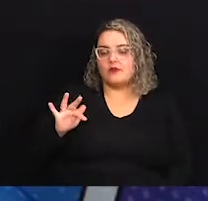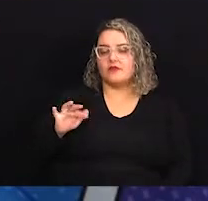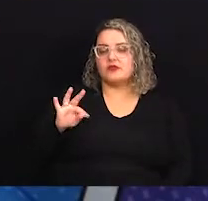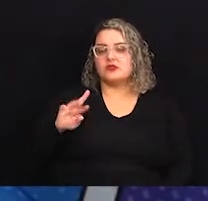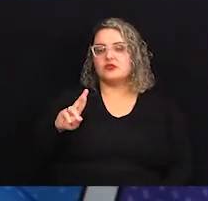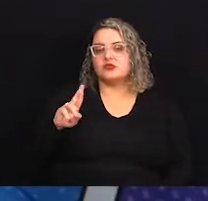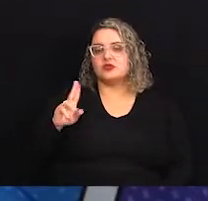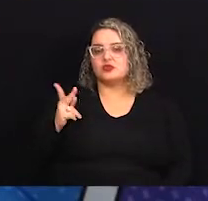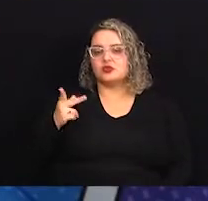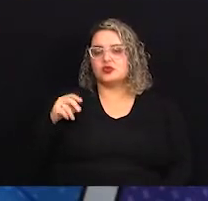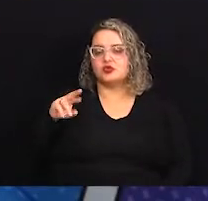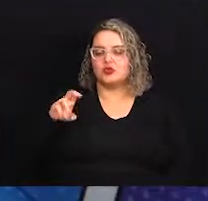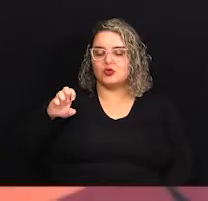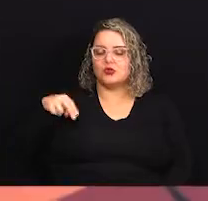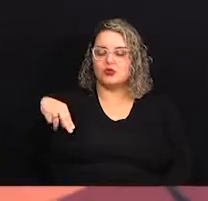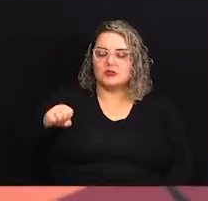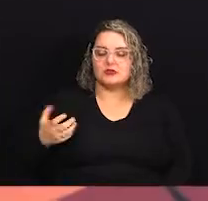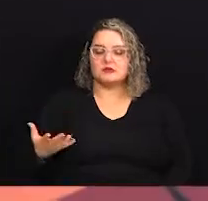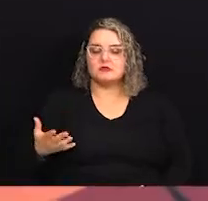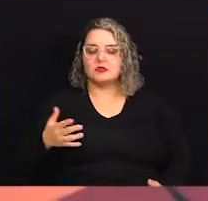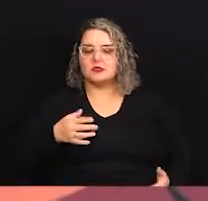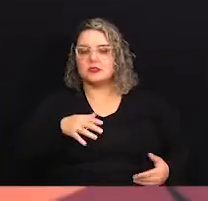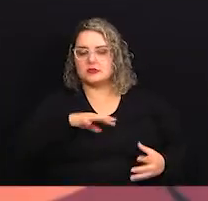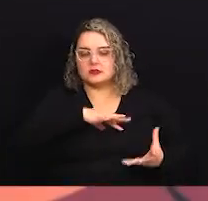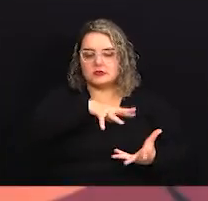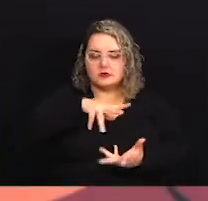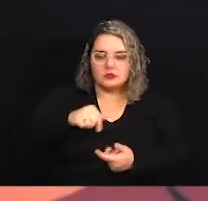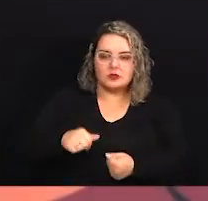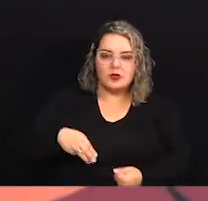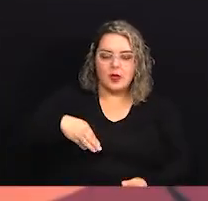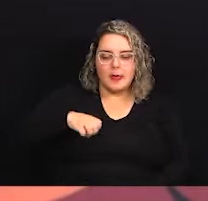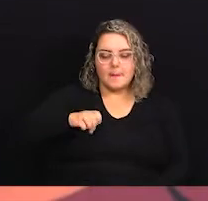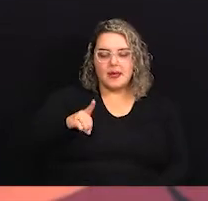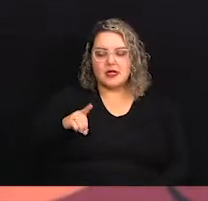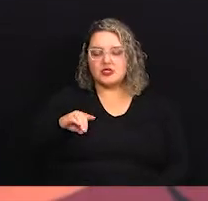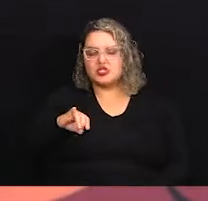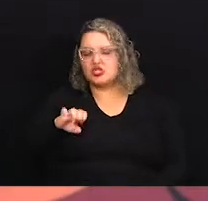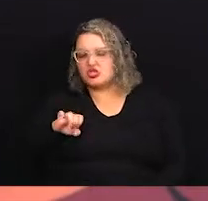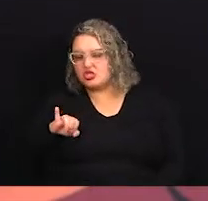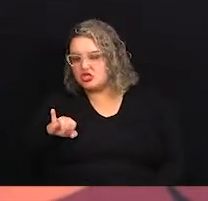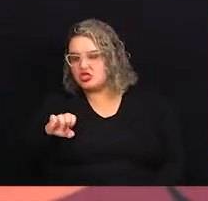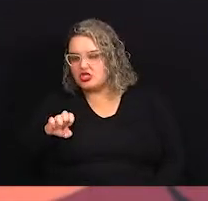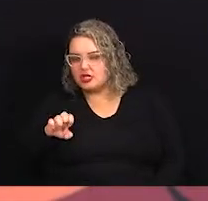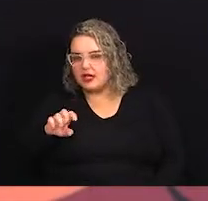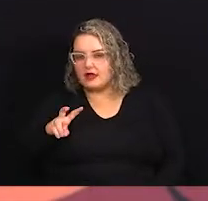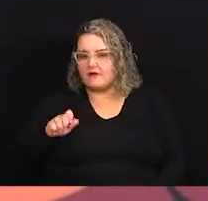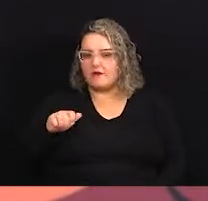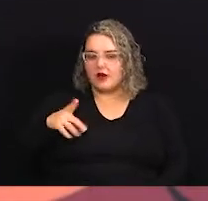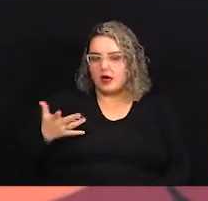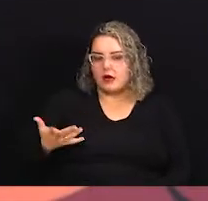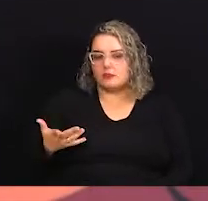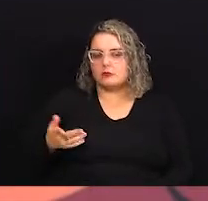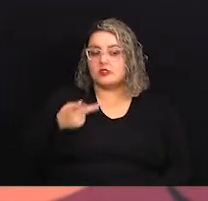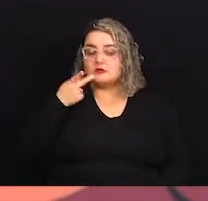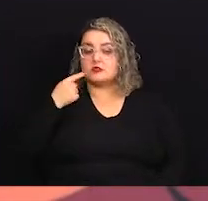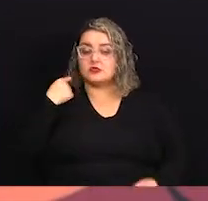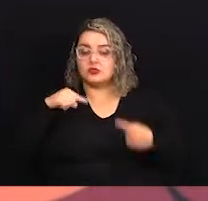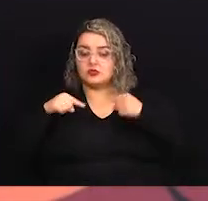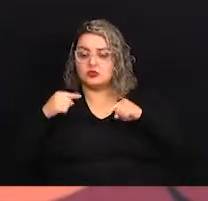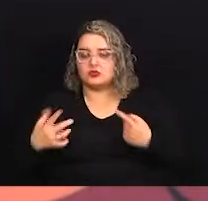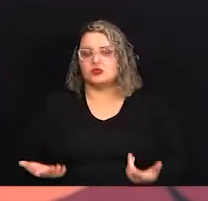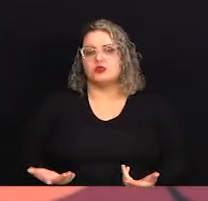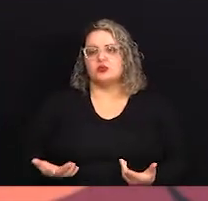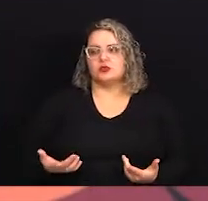misturar esses universos medievais, fantástico, né? Mas falando da música, eu consegui pegar